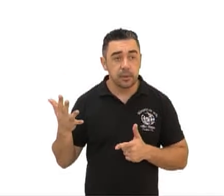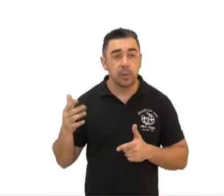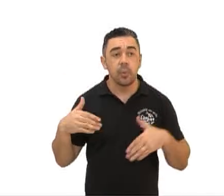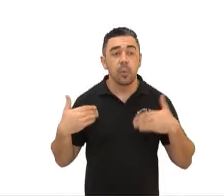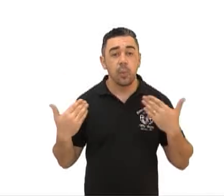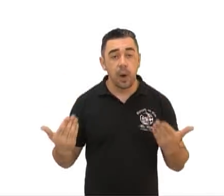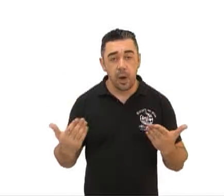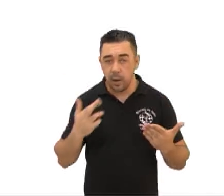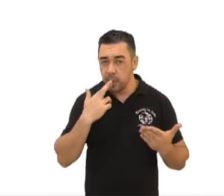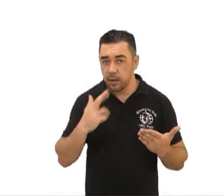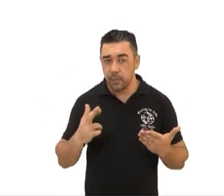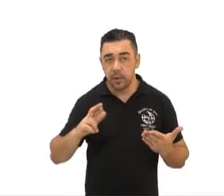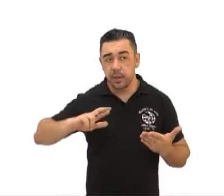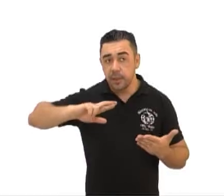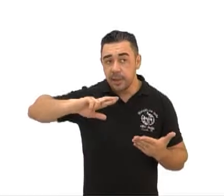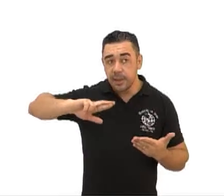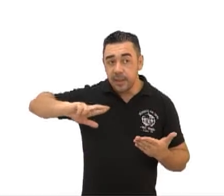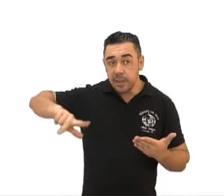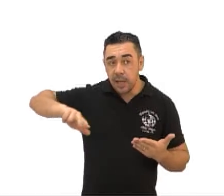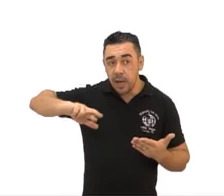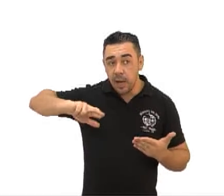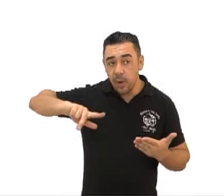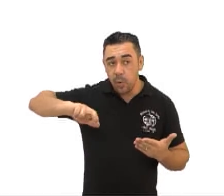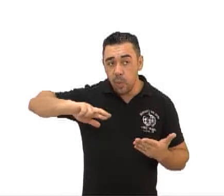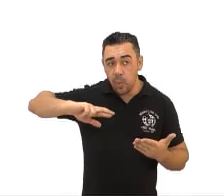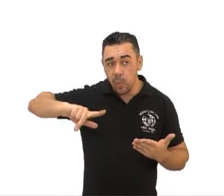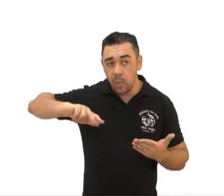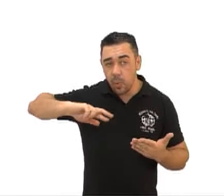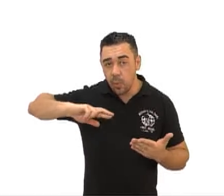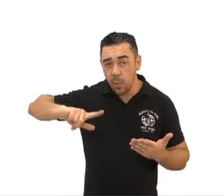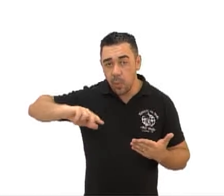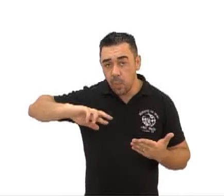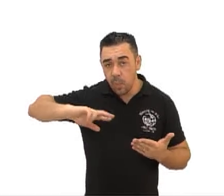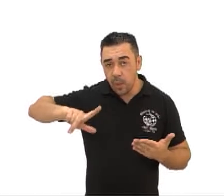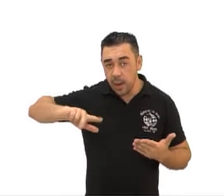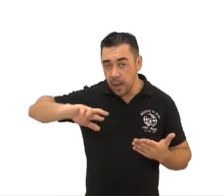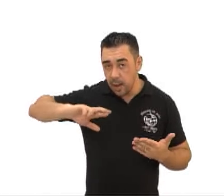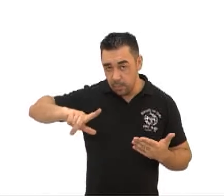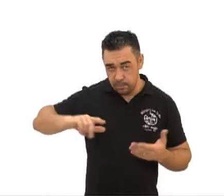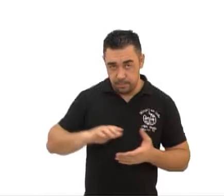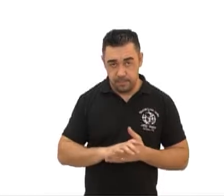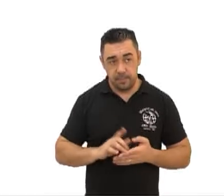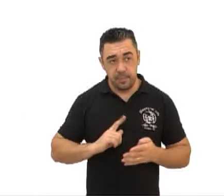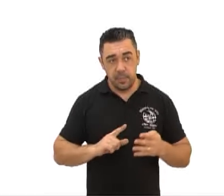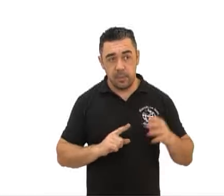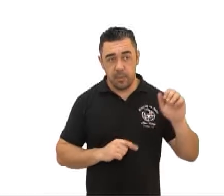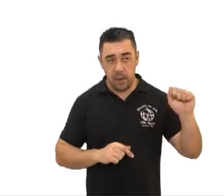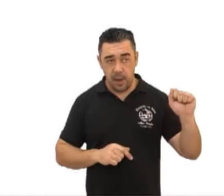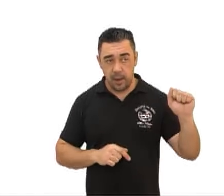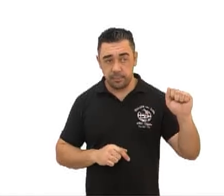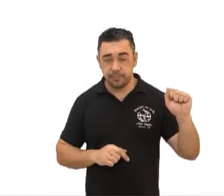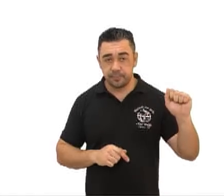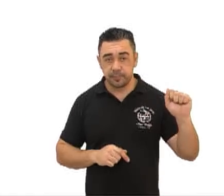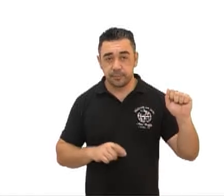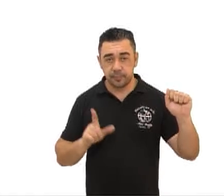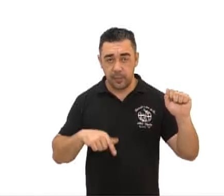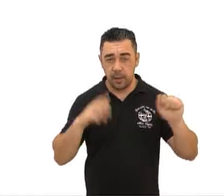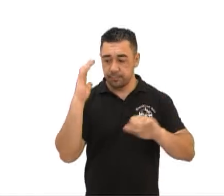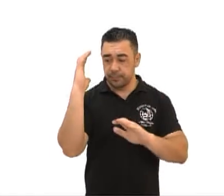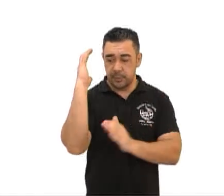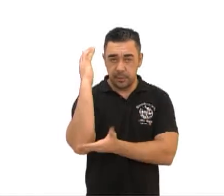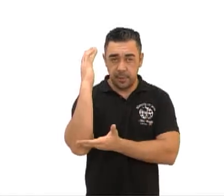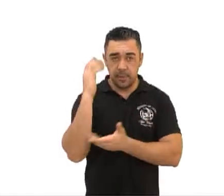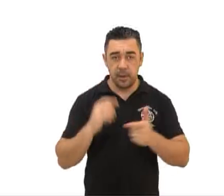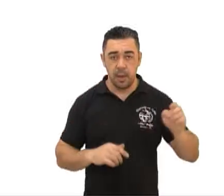dizer qual não é impacto decorrente da produção agrícola. Então, nós temos 4 opções. A,